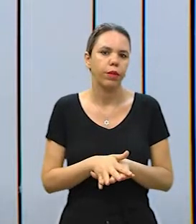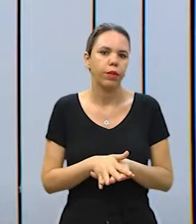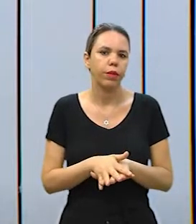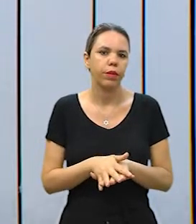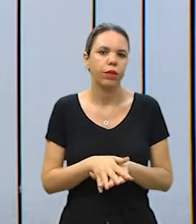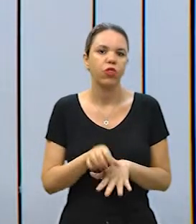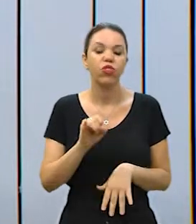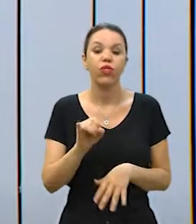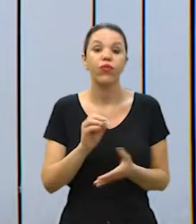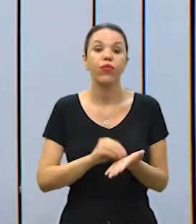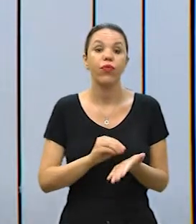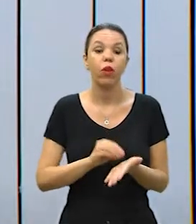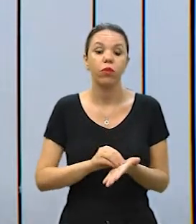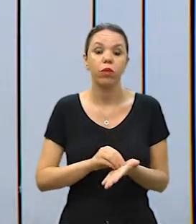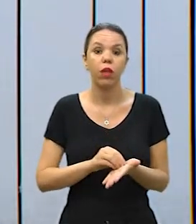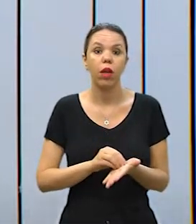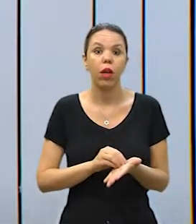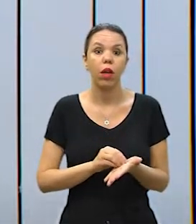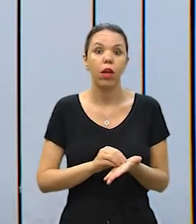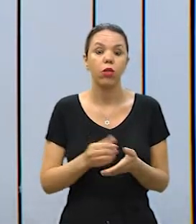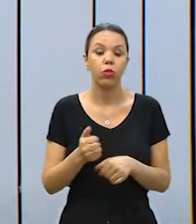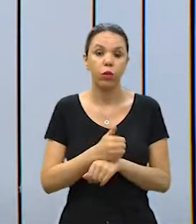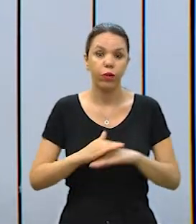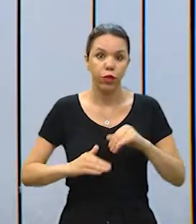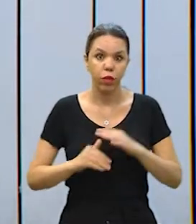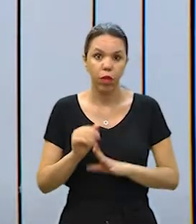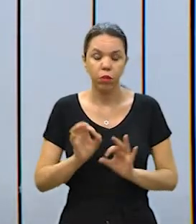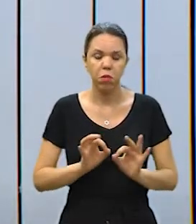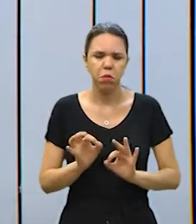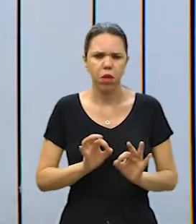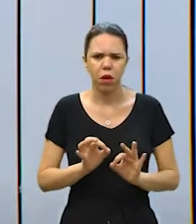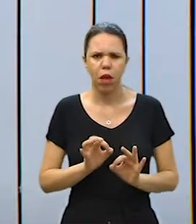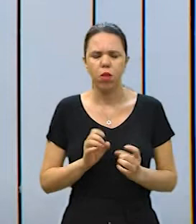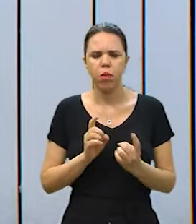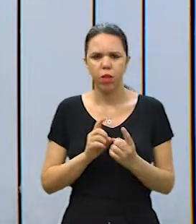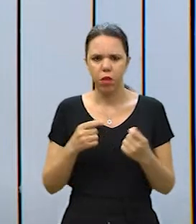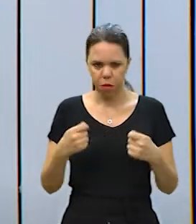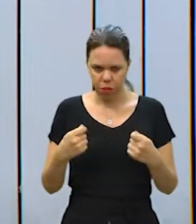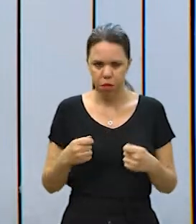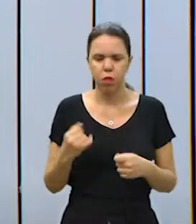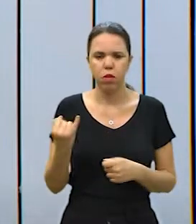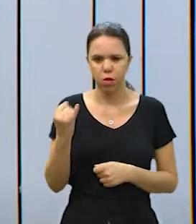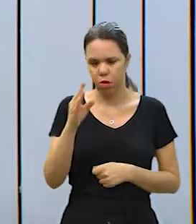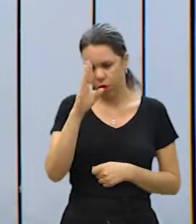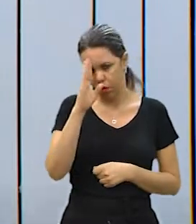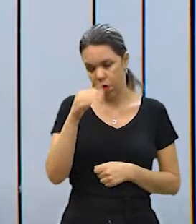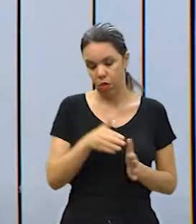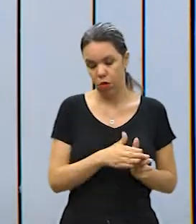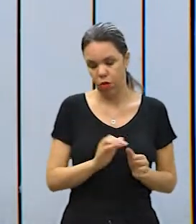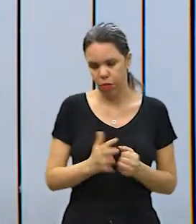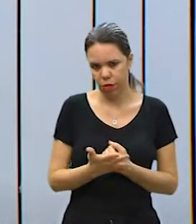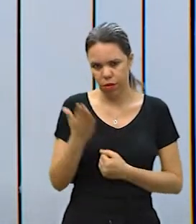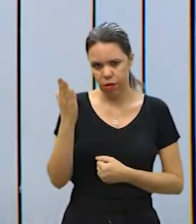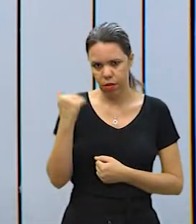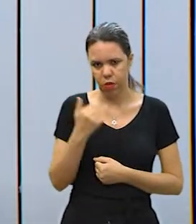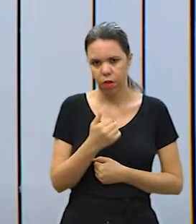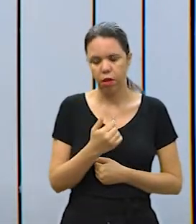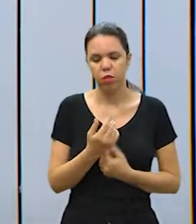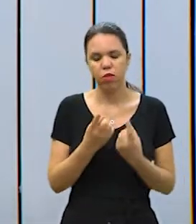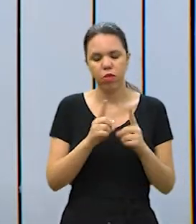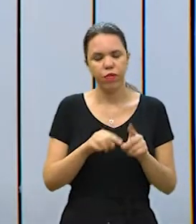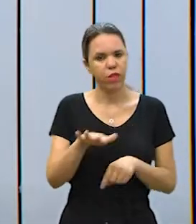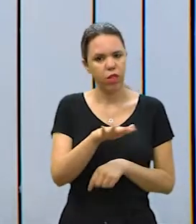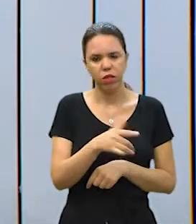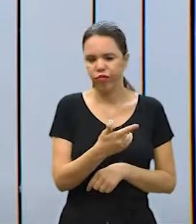ter esses técnicos, as pessoas preparadas para atender essas crianças, né? E durante a pandemia, a gente sabe que eles